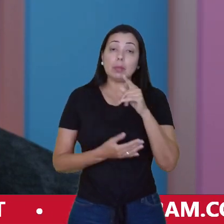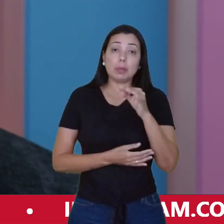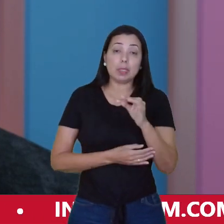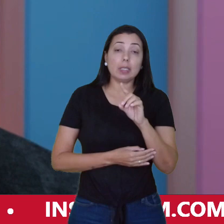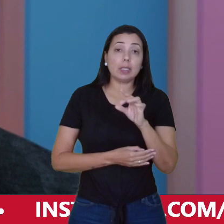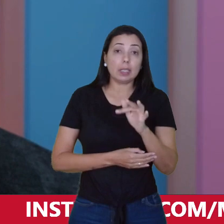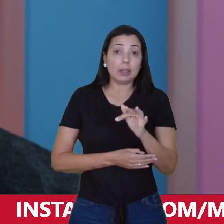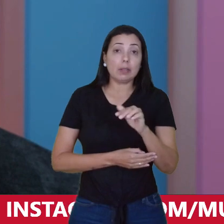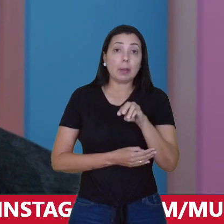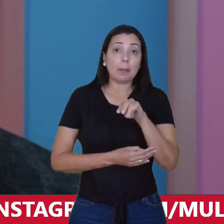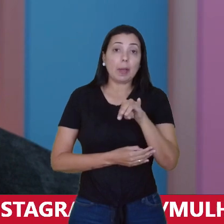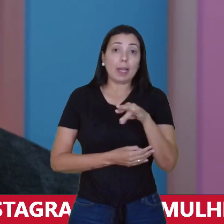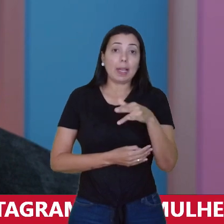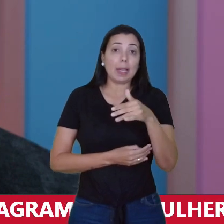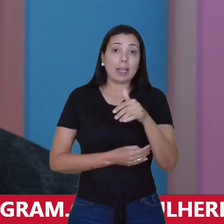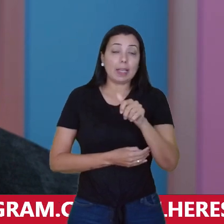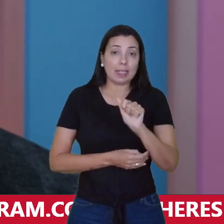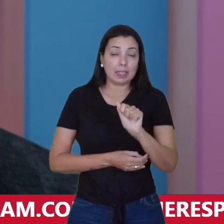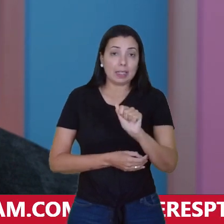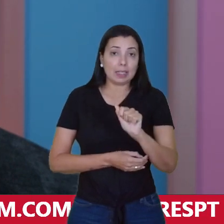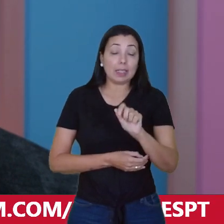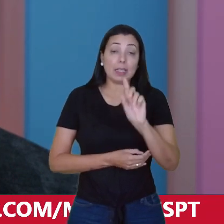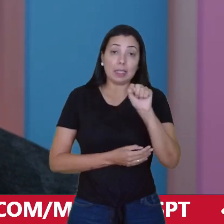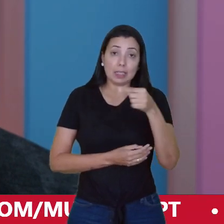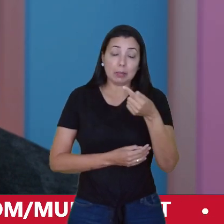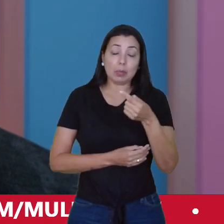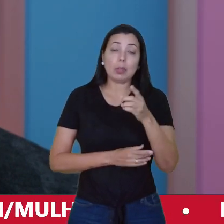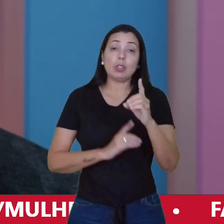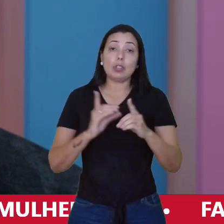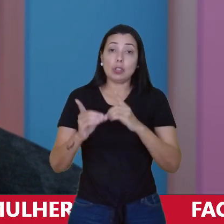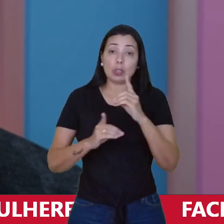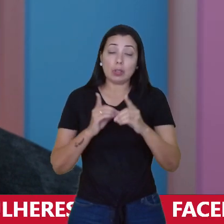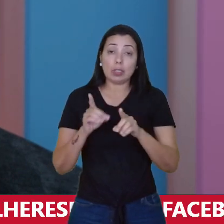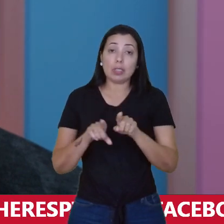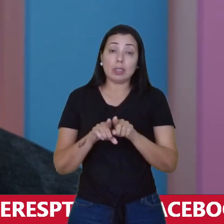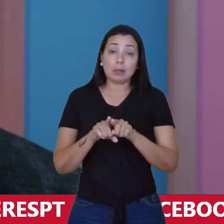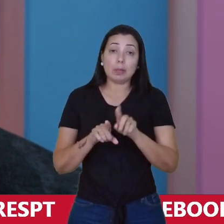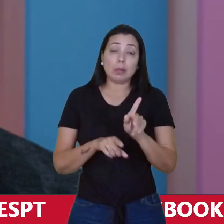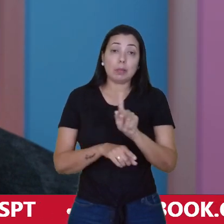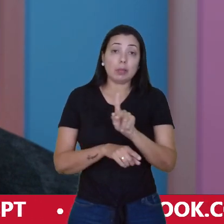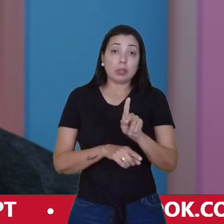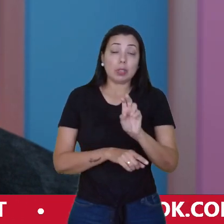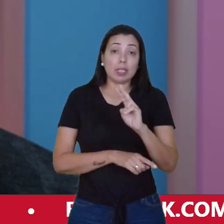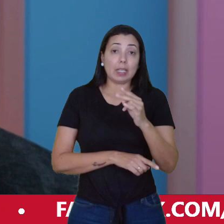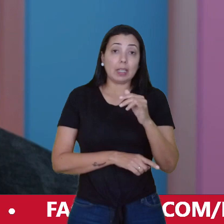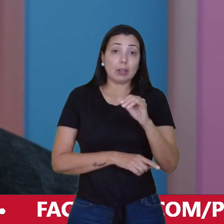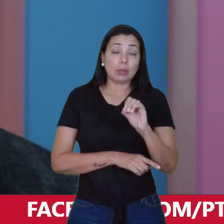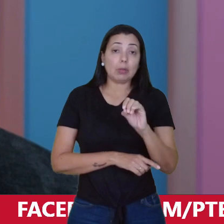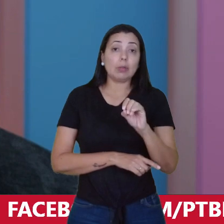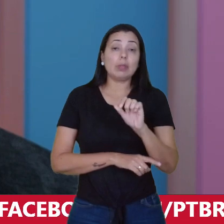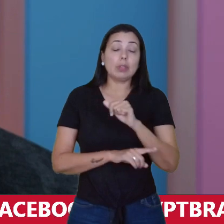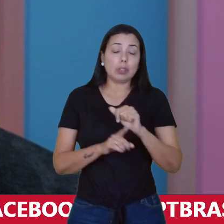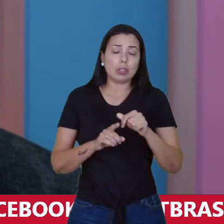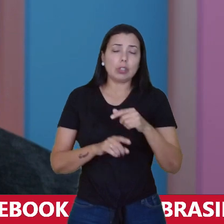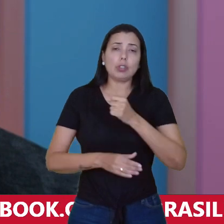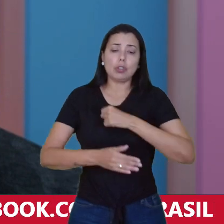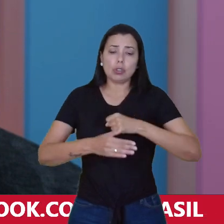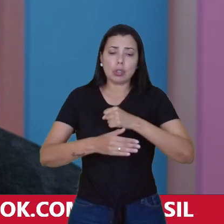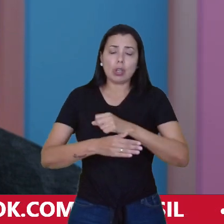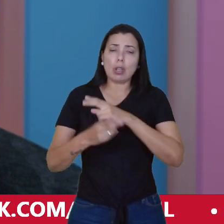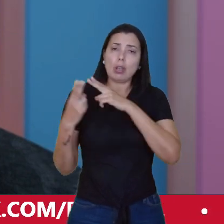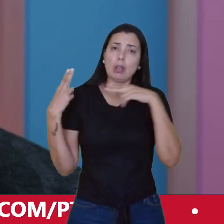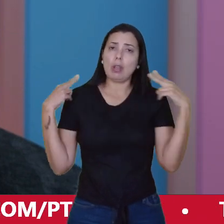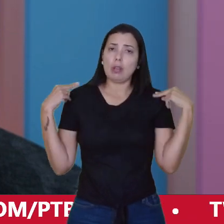PT-DF, Maria Ricardina Almeida. Em seguida, eu conversei com Amêndoa Vilardi, professora ecossocialista e chefe de cozinha, e com